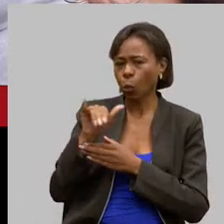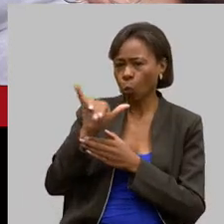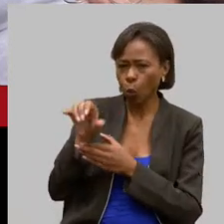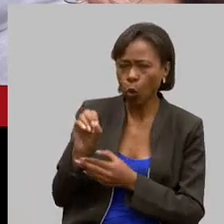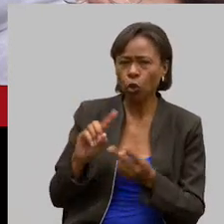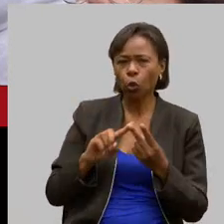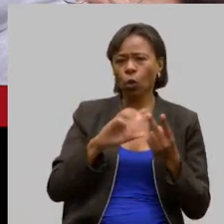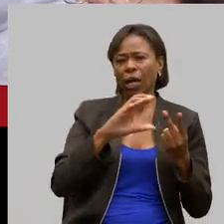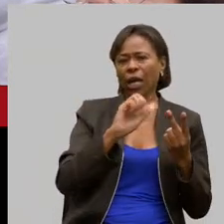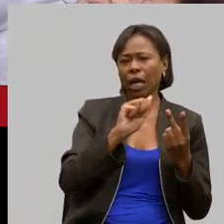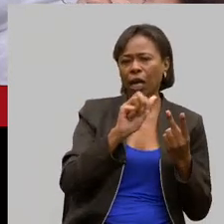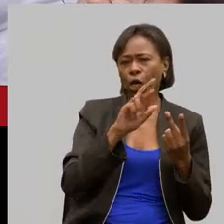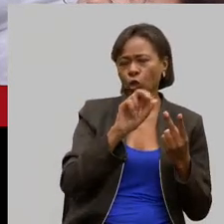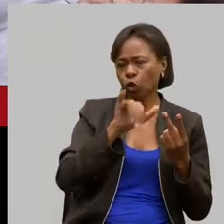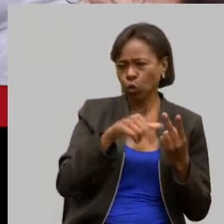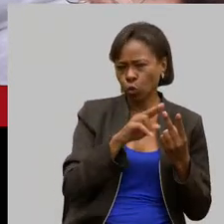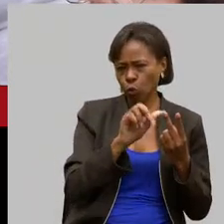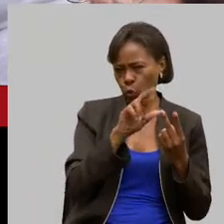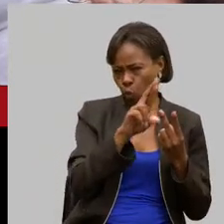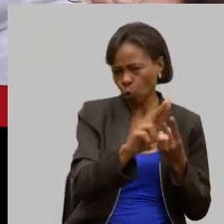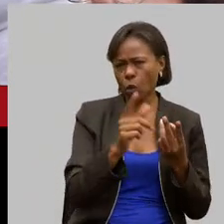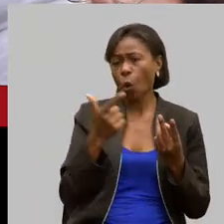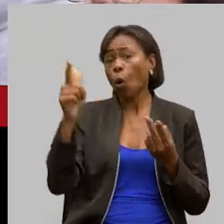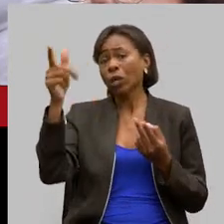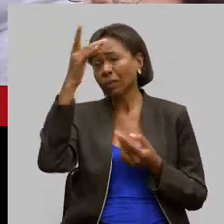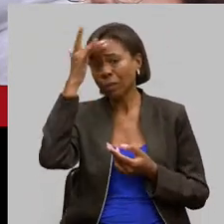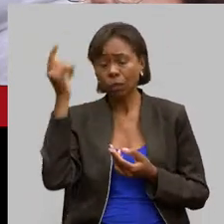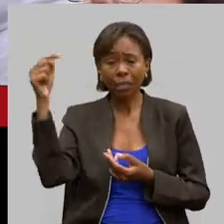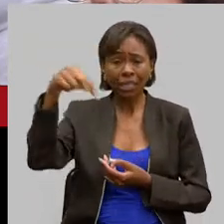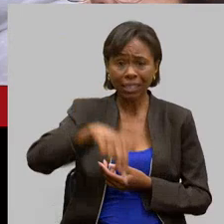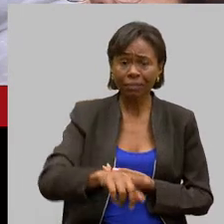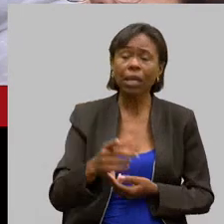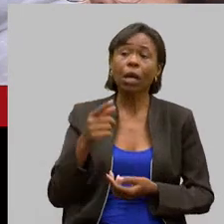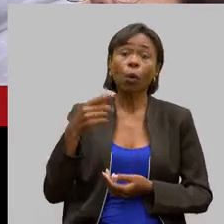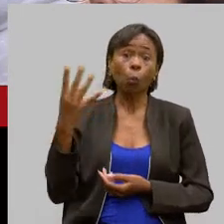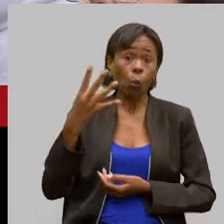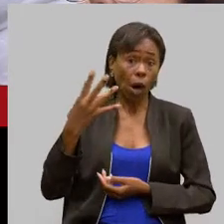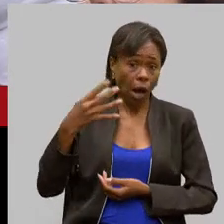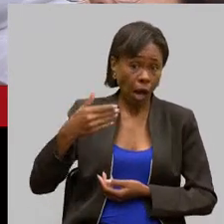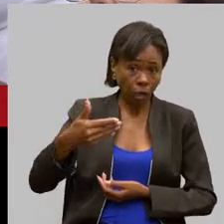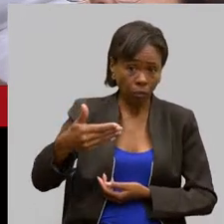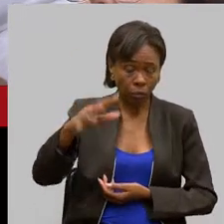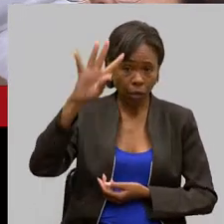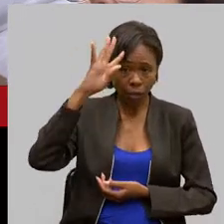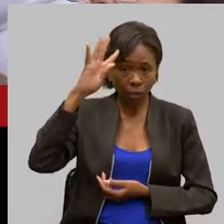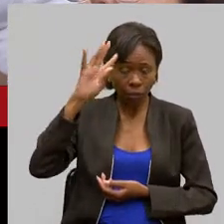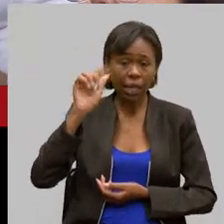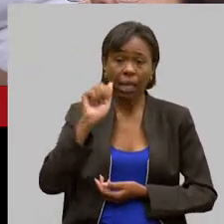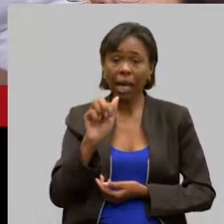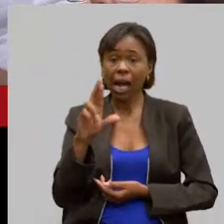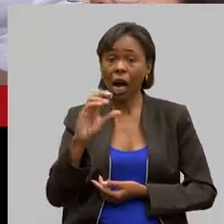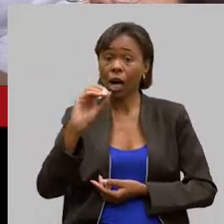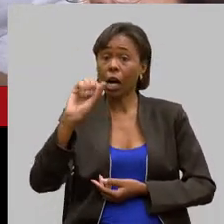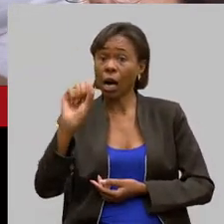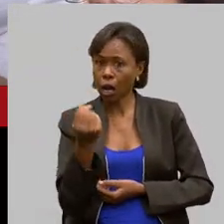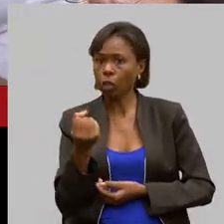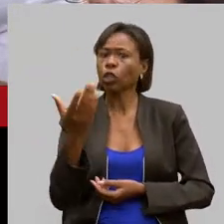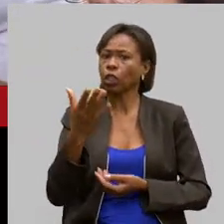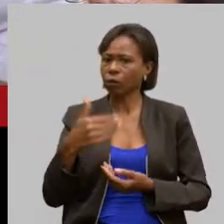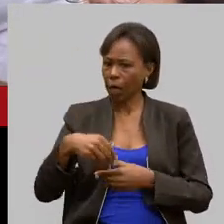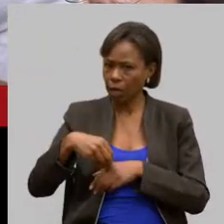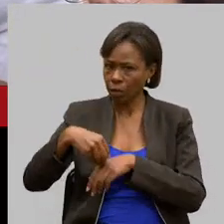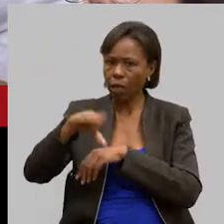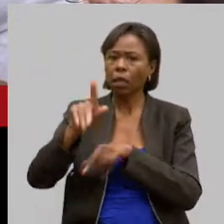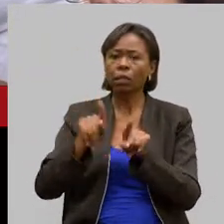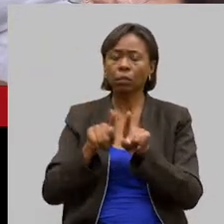vir vamos levar a movimentação na próxima quarta-feira lá para arcos que são entidades que várias entidades estão começando conosco